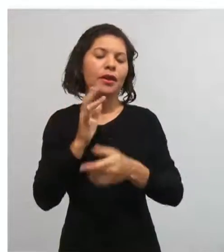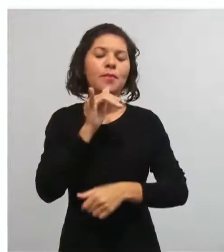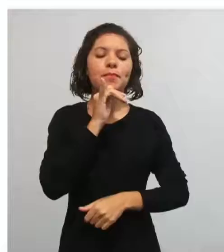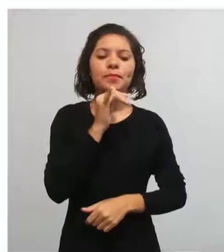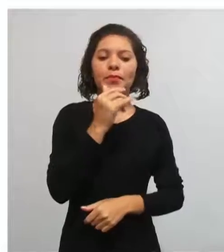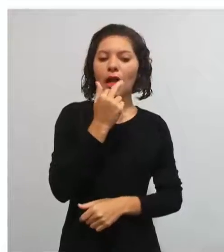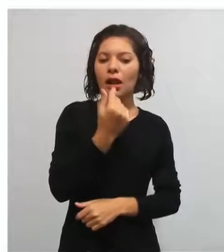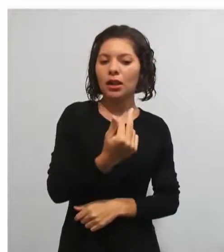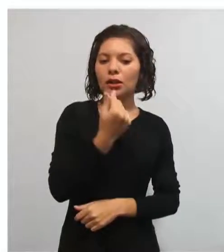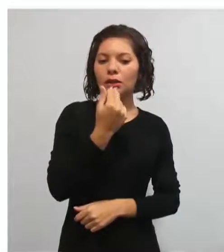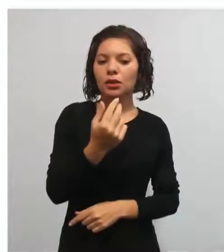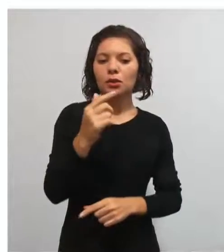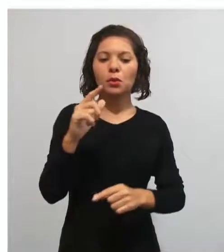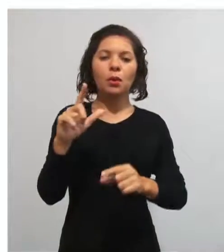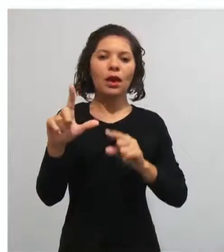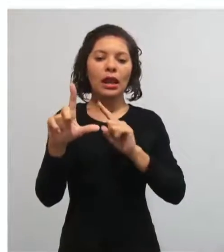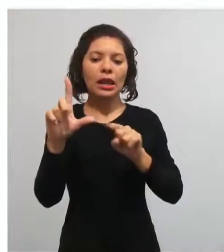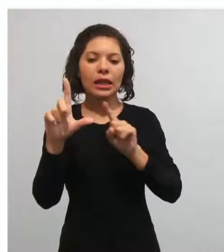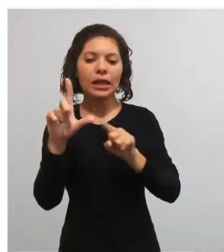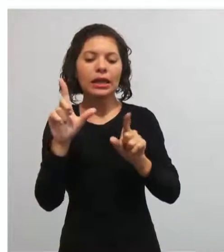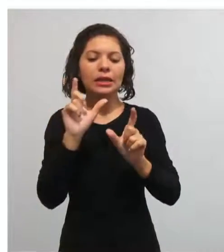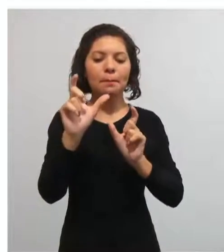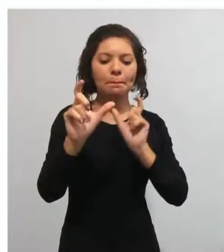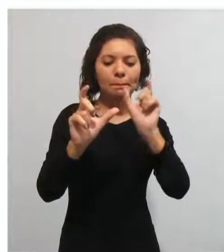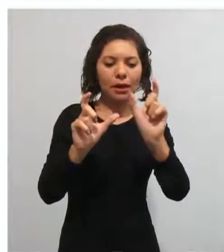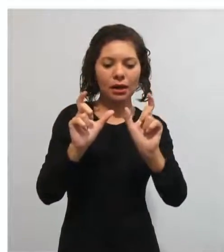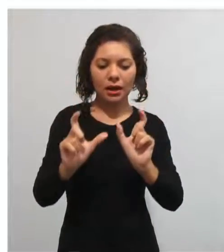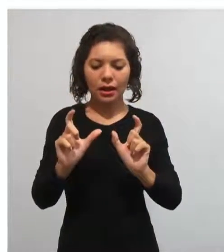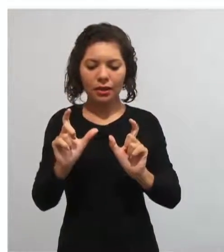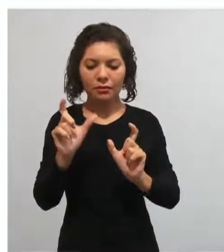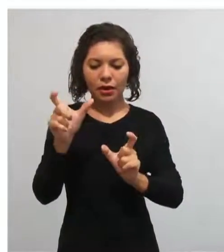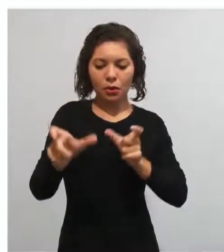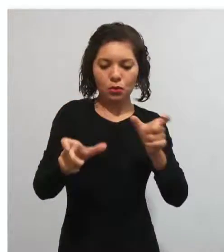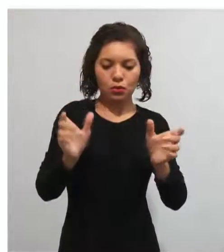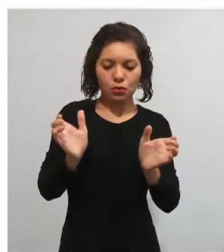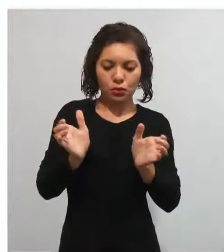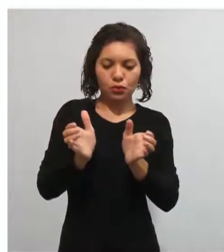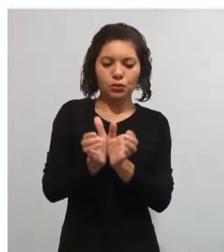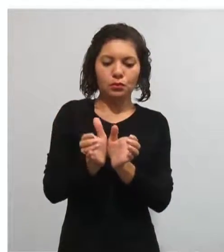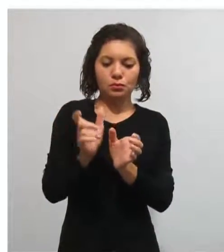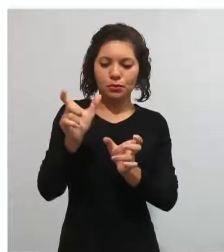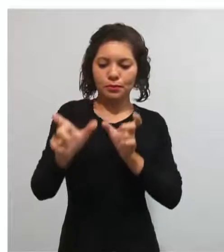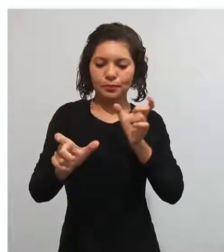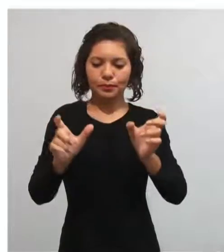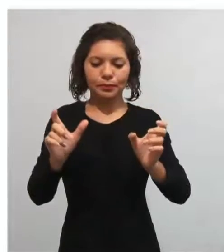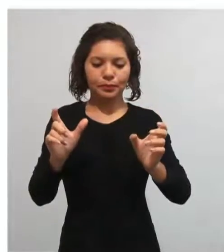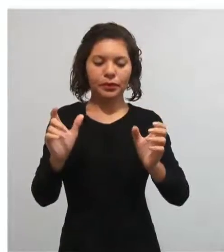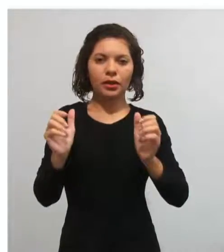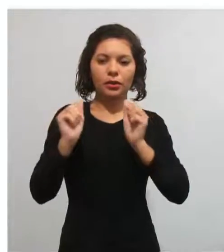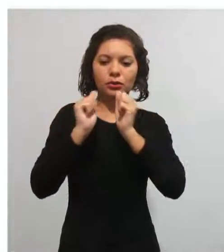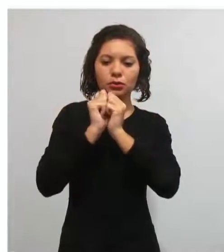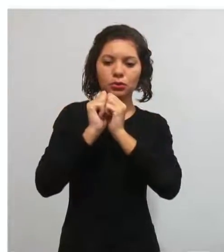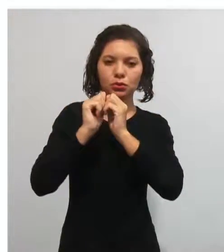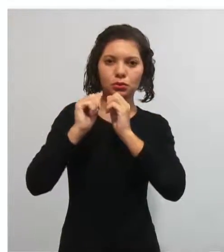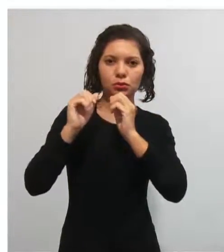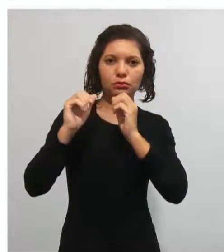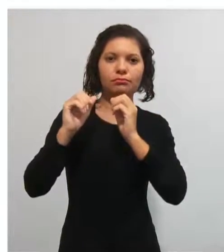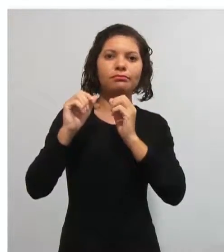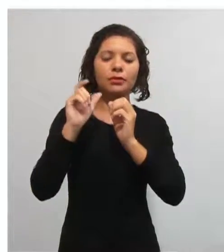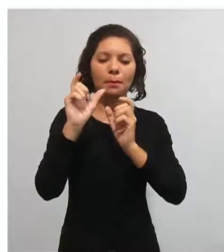as letras, as palavras, foi uma convenção entre um grupo de social, né? E aí